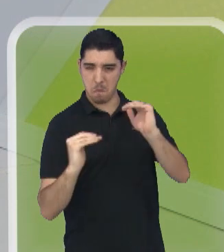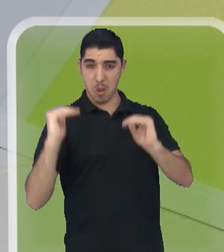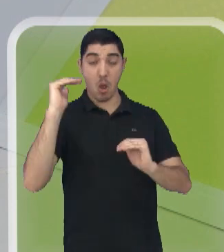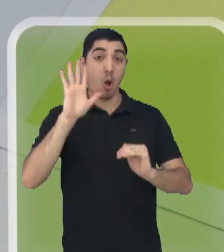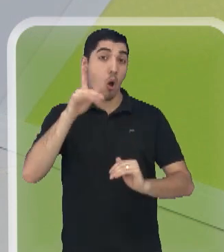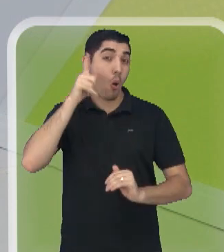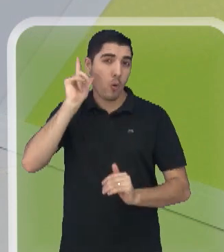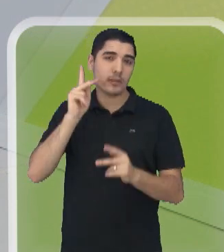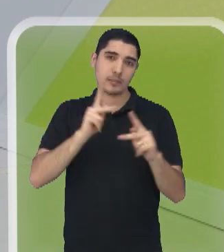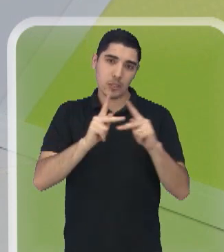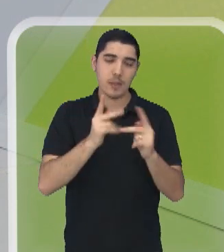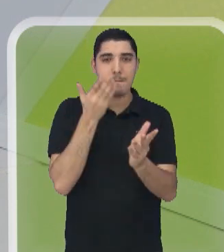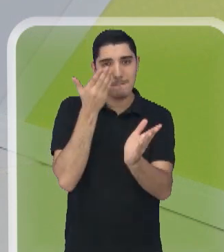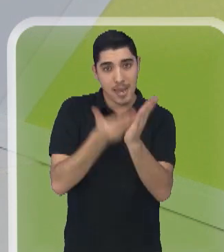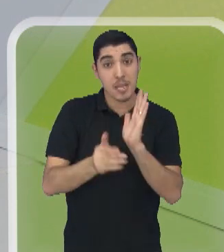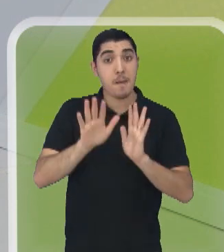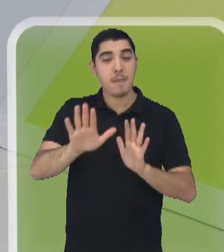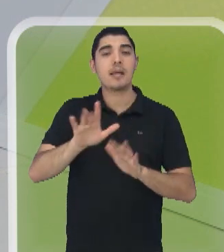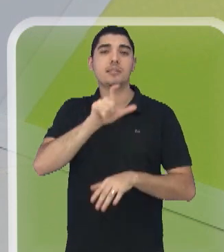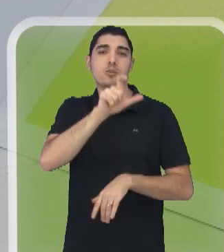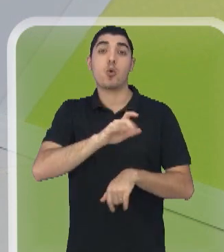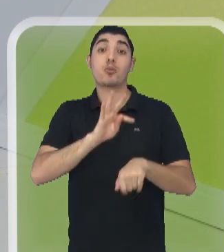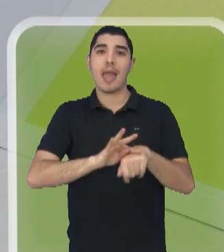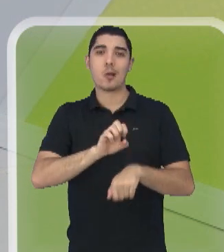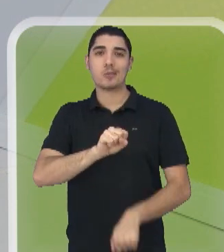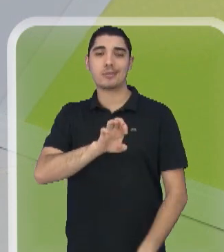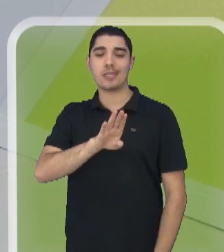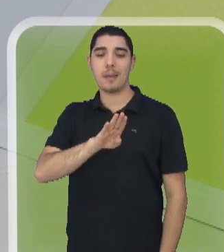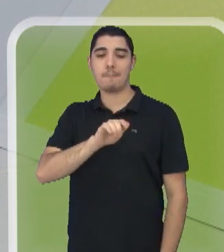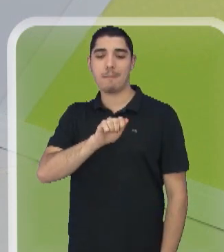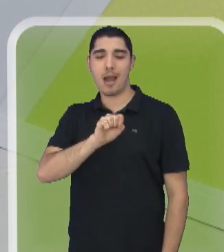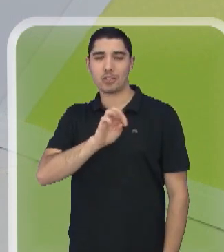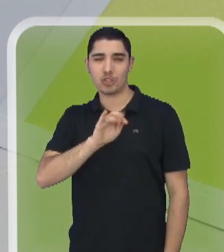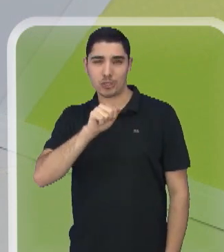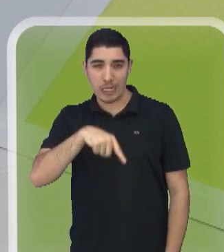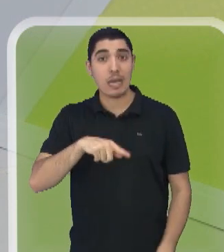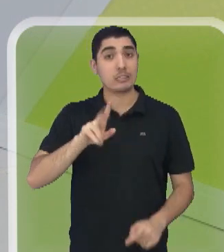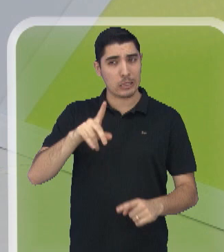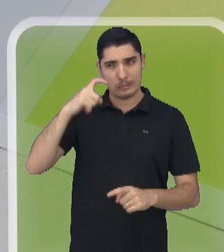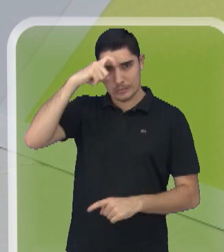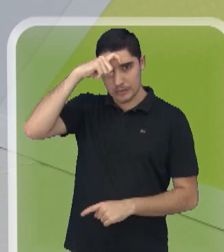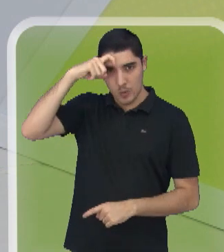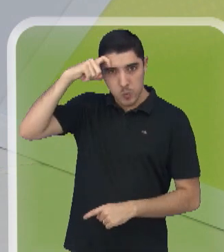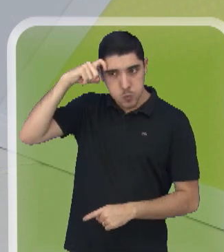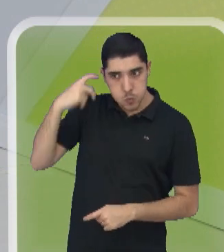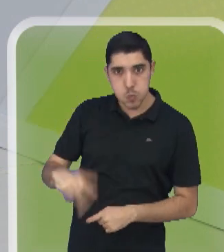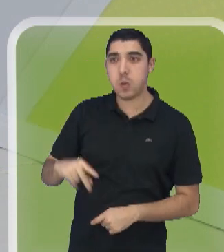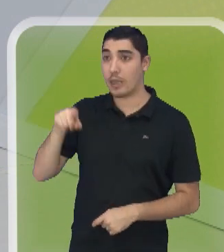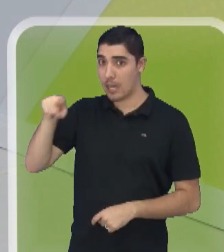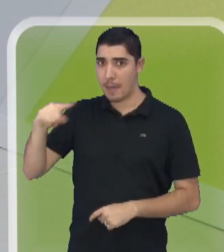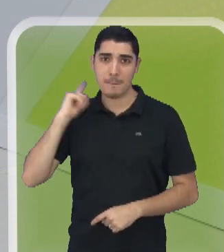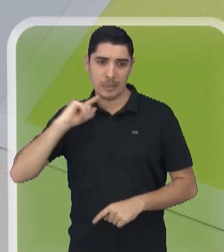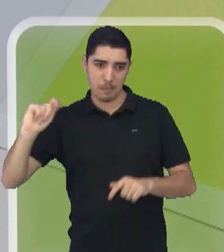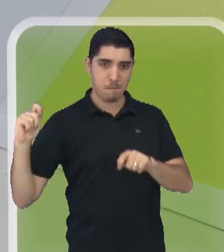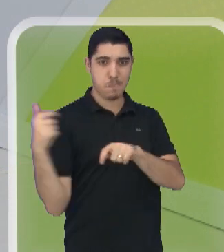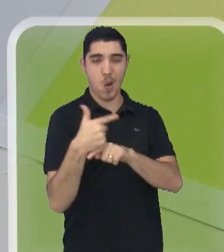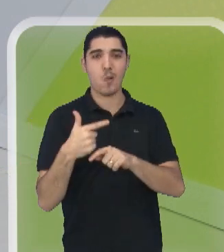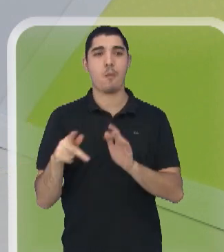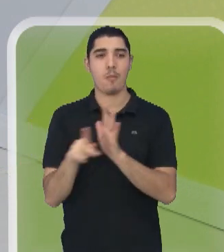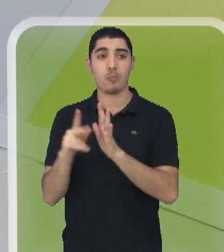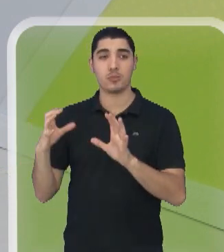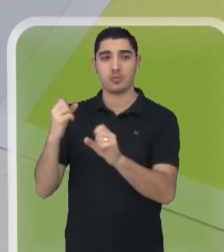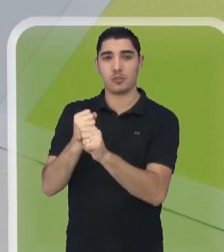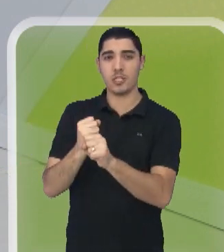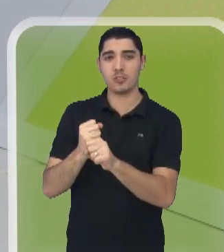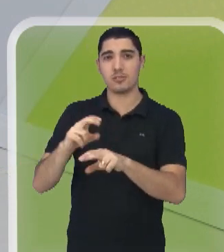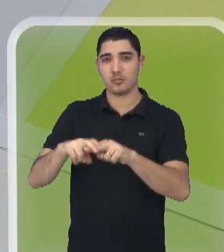derrota, a equipe do técnico Sebastián Figueiredo vendeu cara a derrota pelo placar de 96-89 para o Minas. São